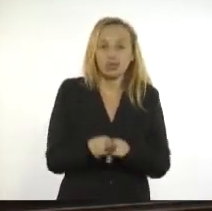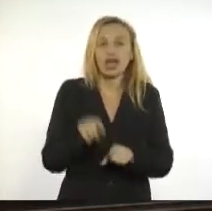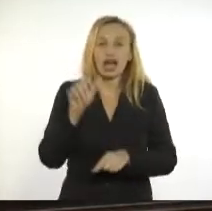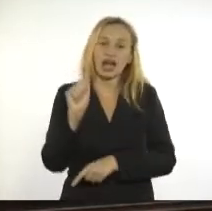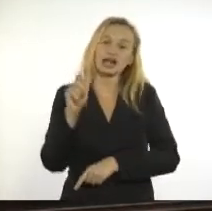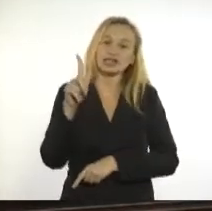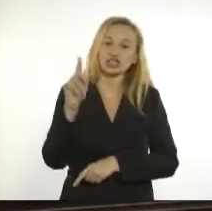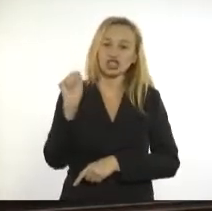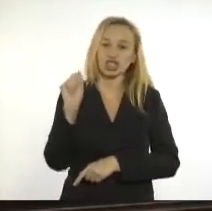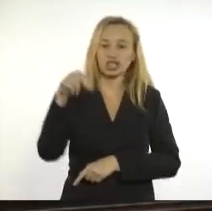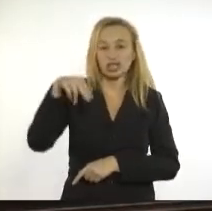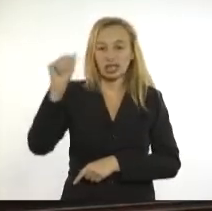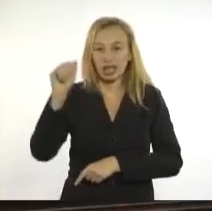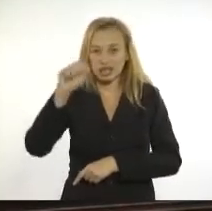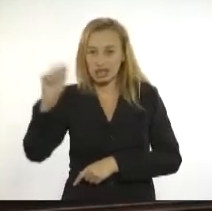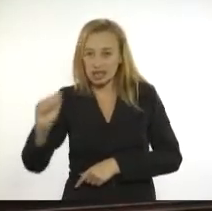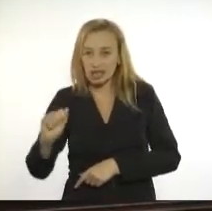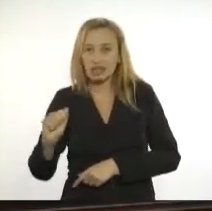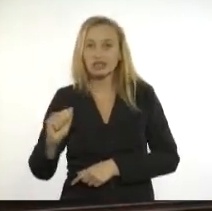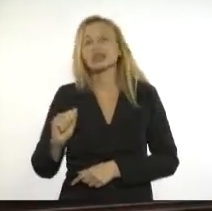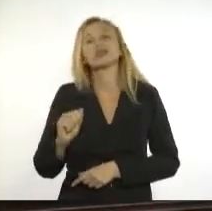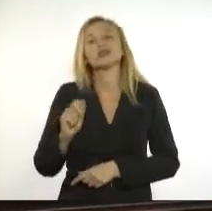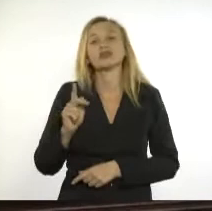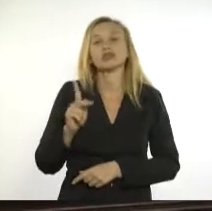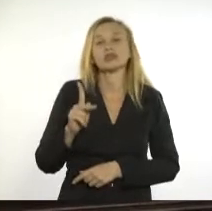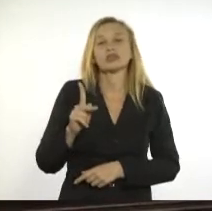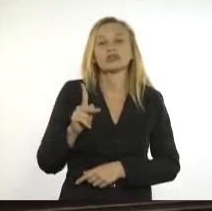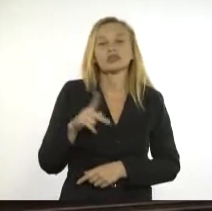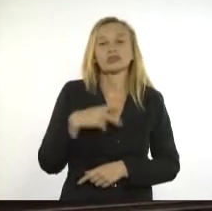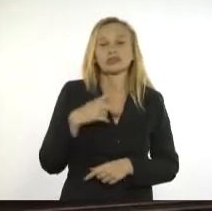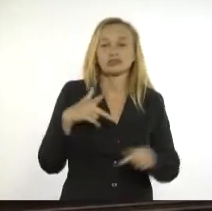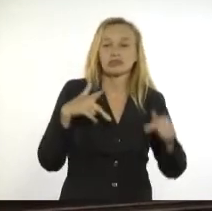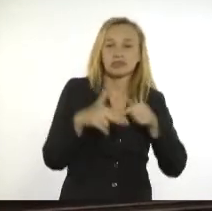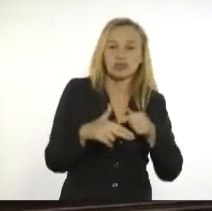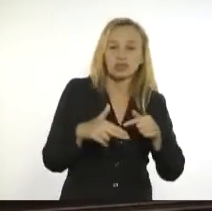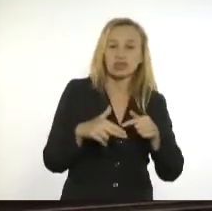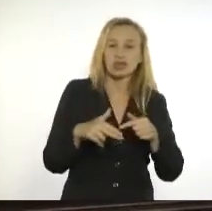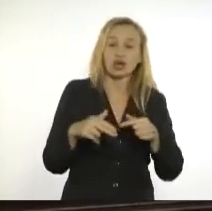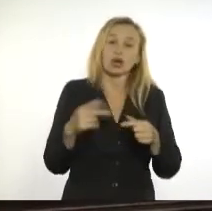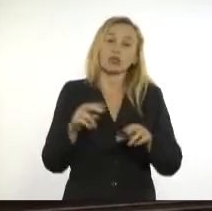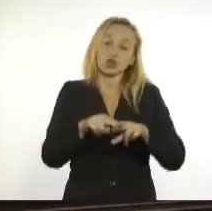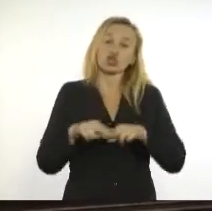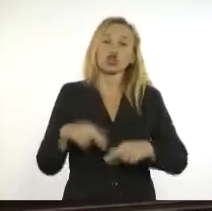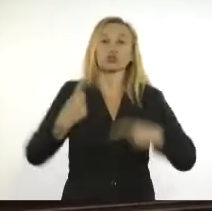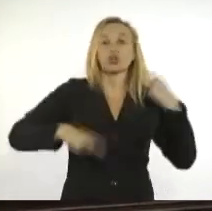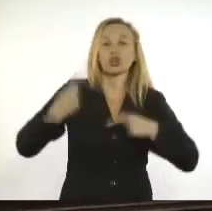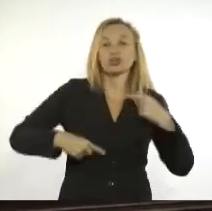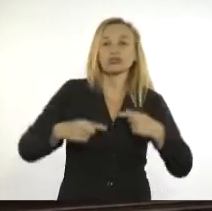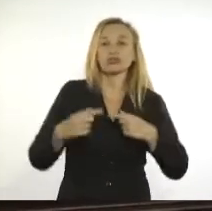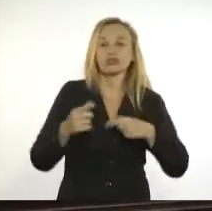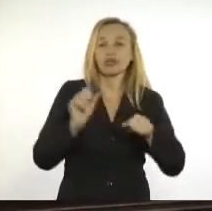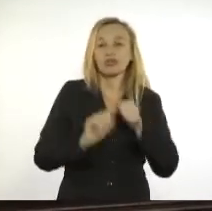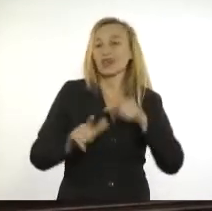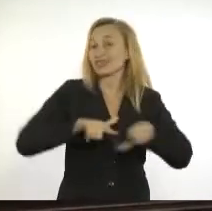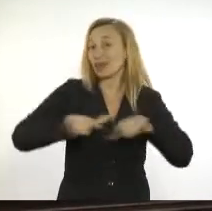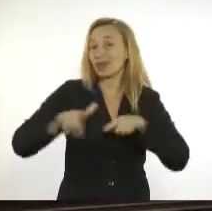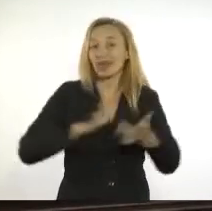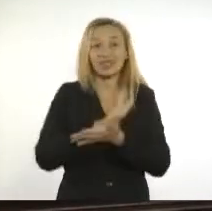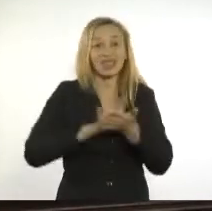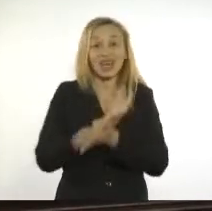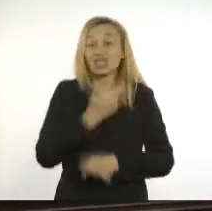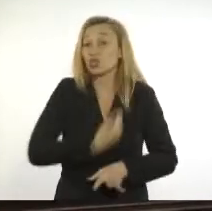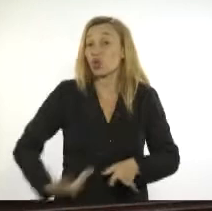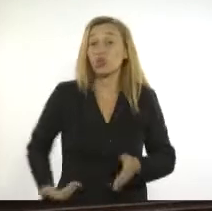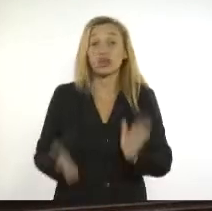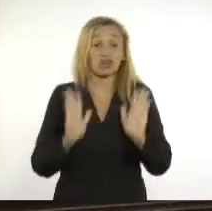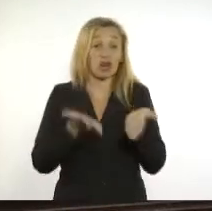longo dos anos com interferência política, não faz o seu papel. E tanto é que o governo atual, infelizmente, mandou para